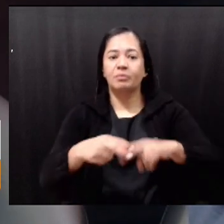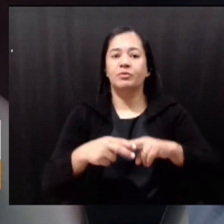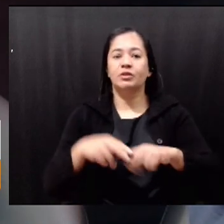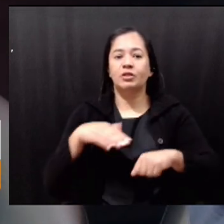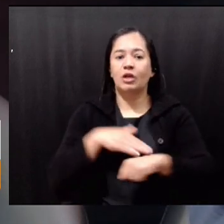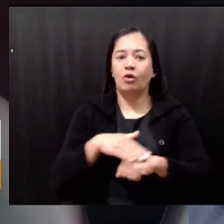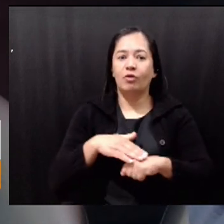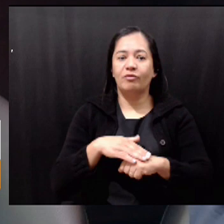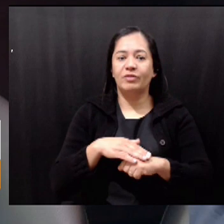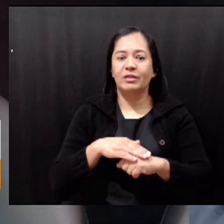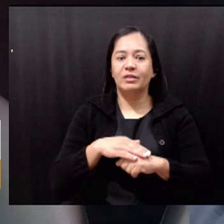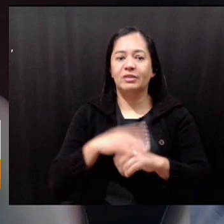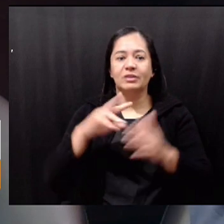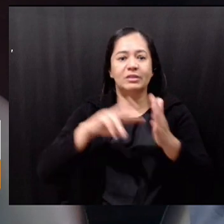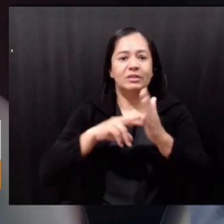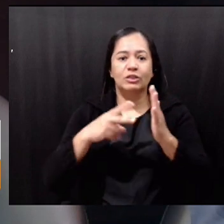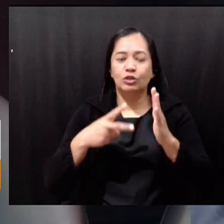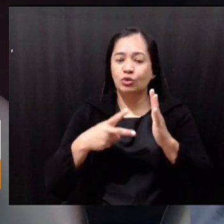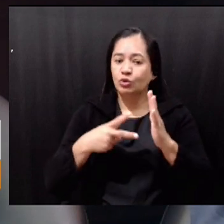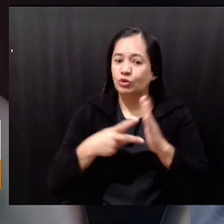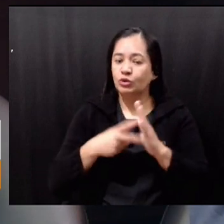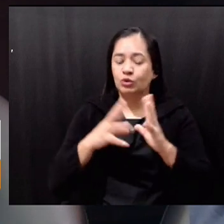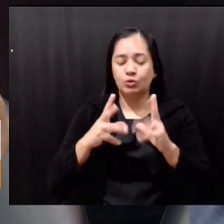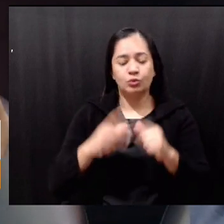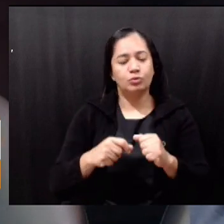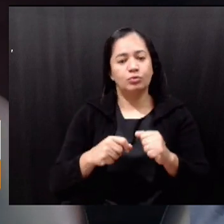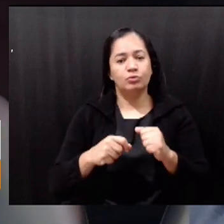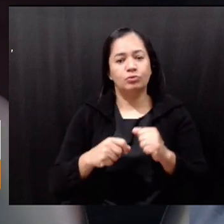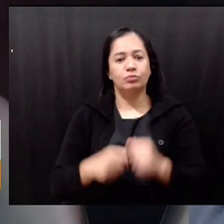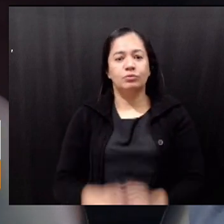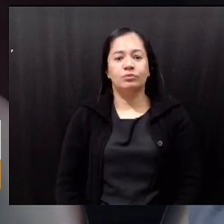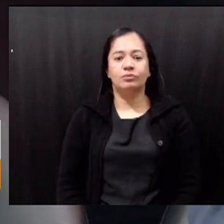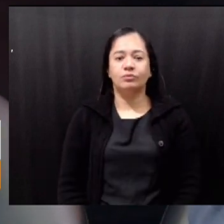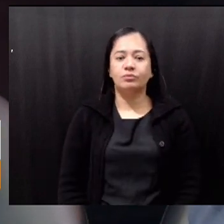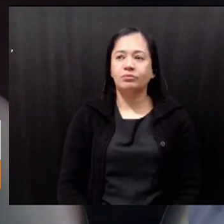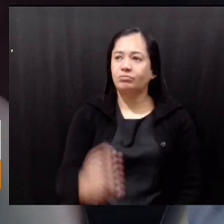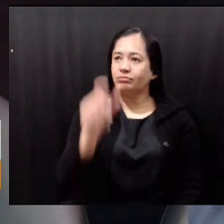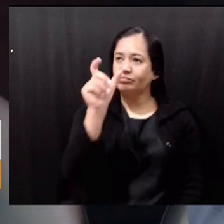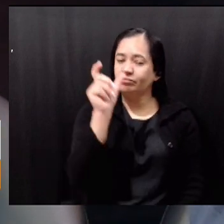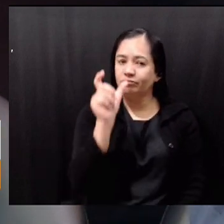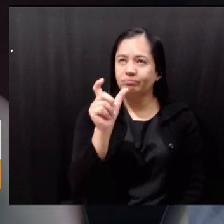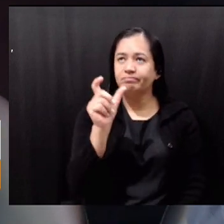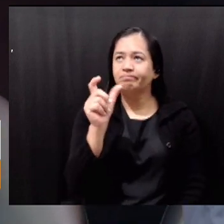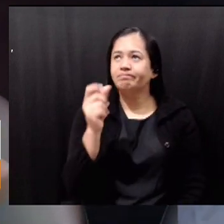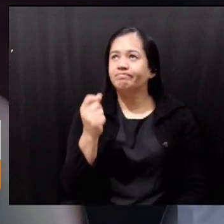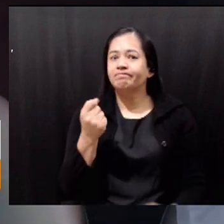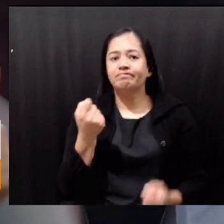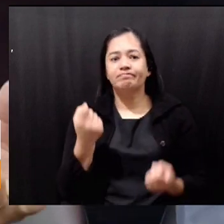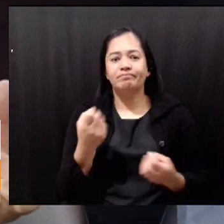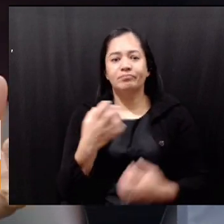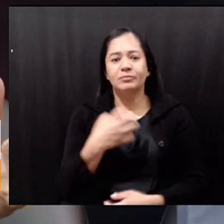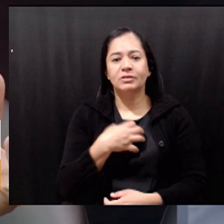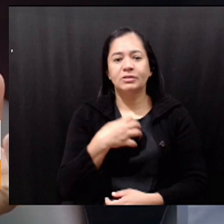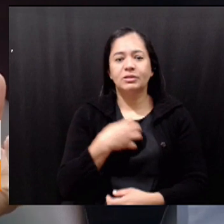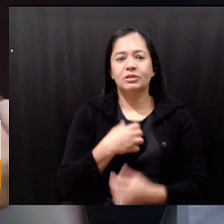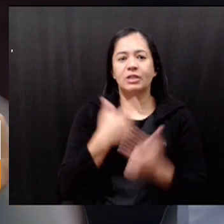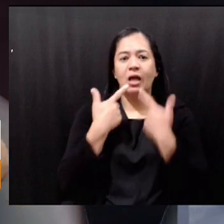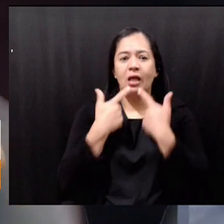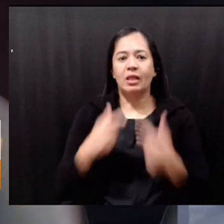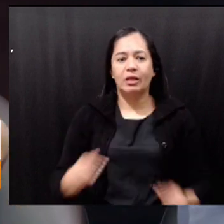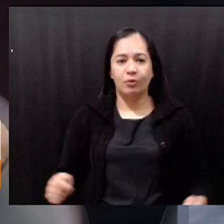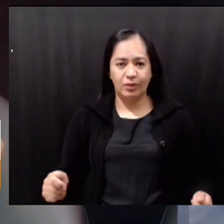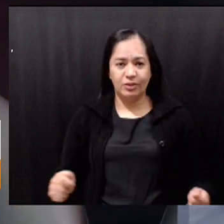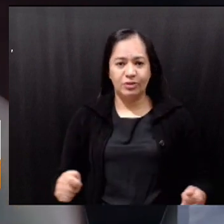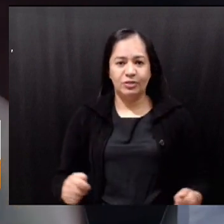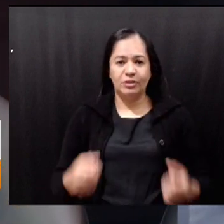toda a construção, né. A palavra, a linguagem é o que define, né. Eu não